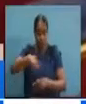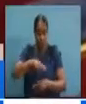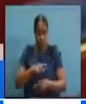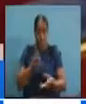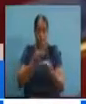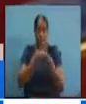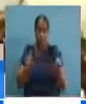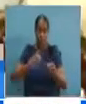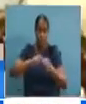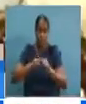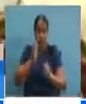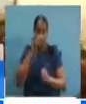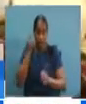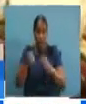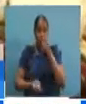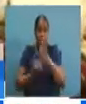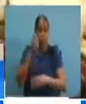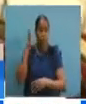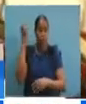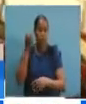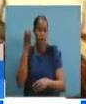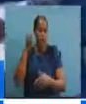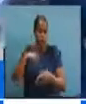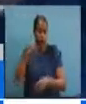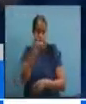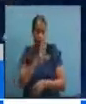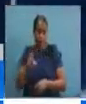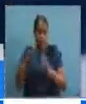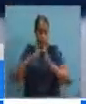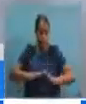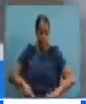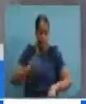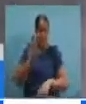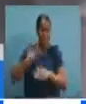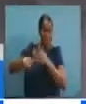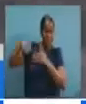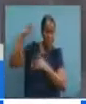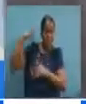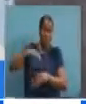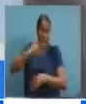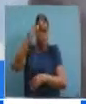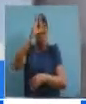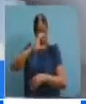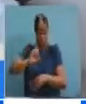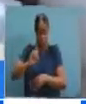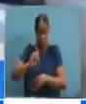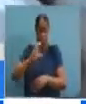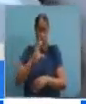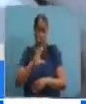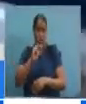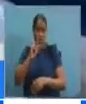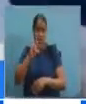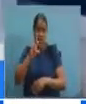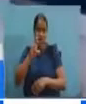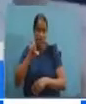Guiné-Bissau e criar um clima de paz e estabilidade. O antigo primeiro-ministro Carlos Gomes Júnior, que concorreu